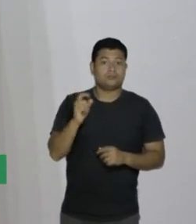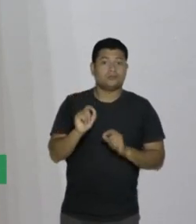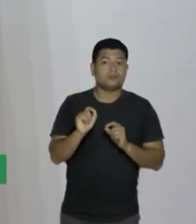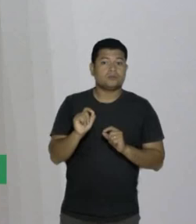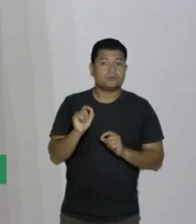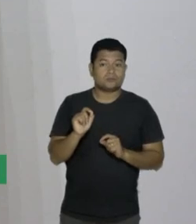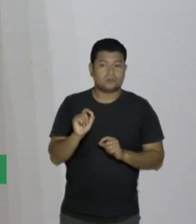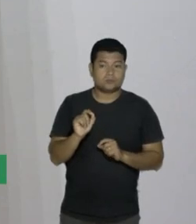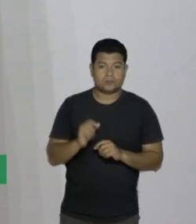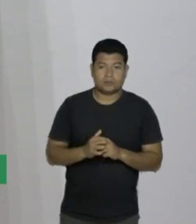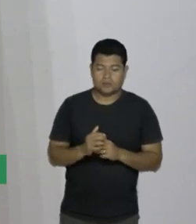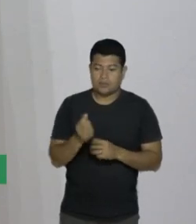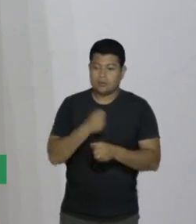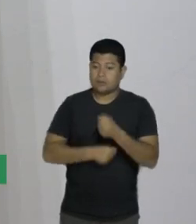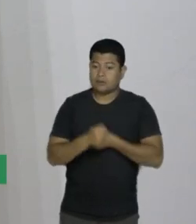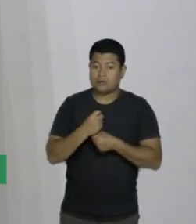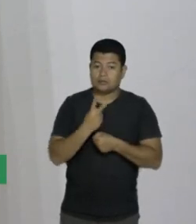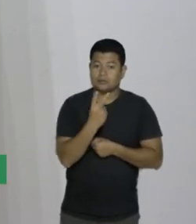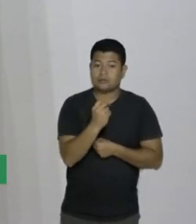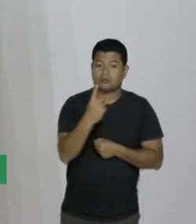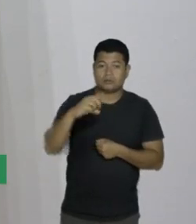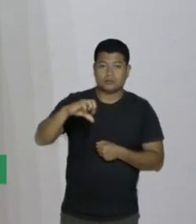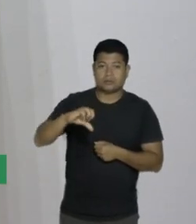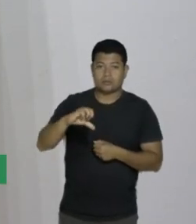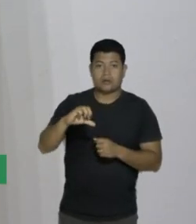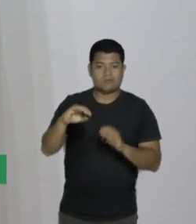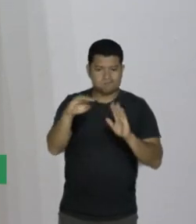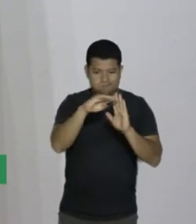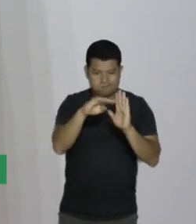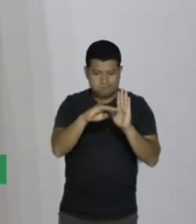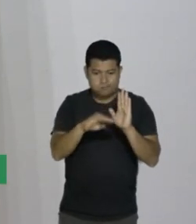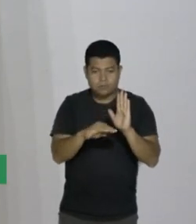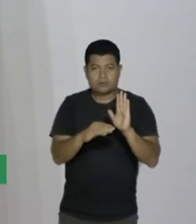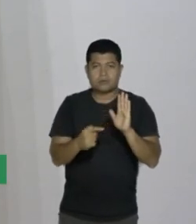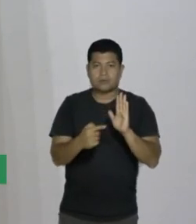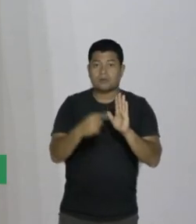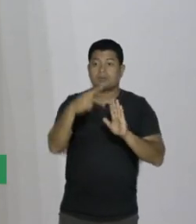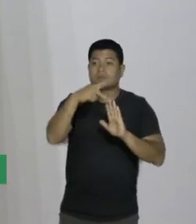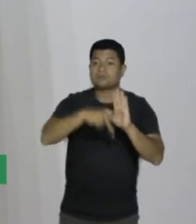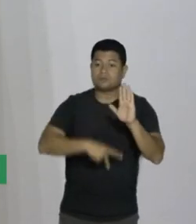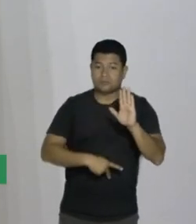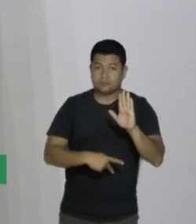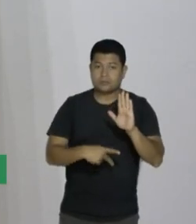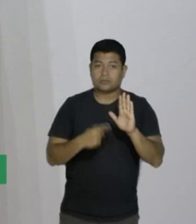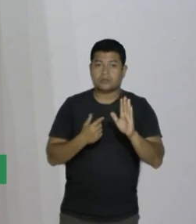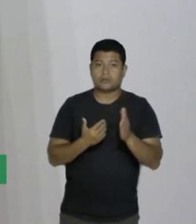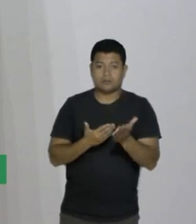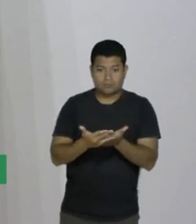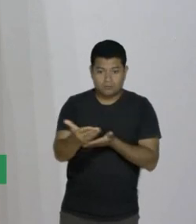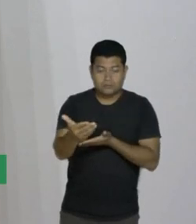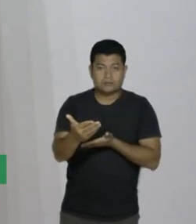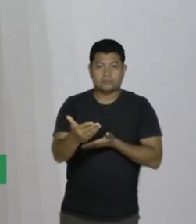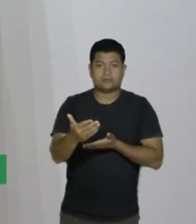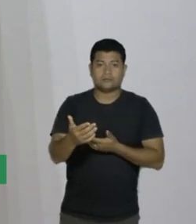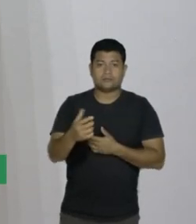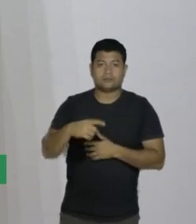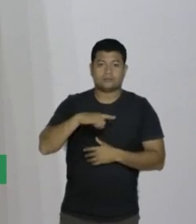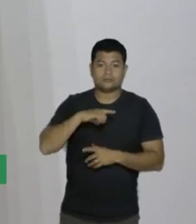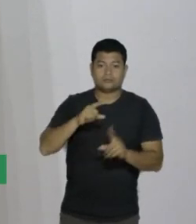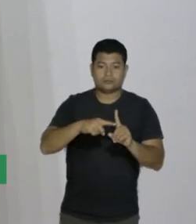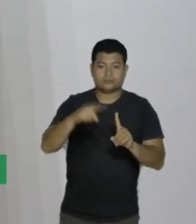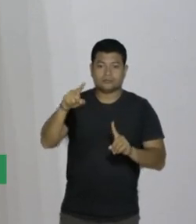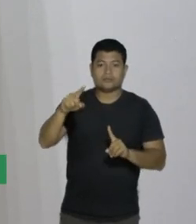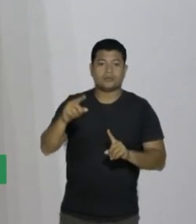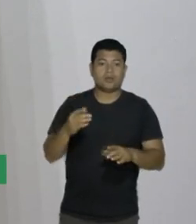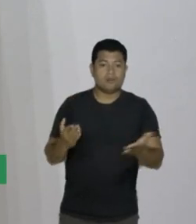2019 quando o programa é entrou nós tínhamos o índice de aprovação